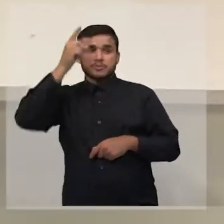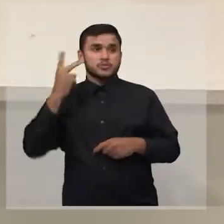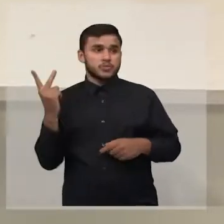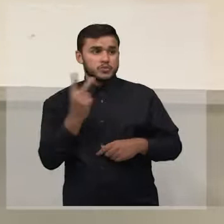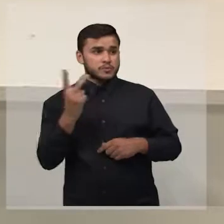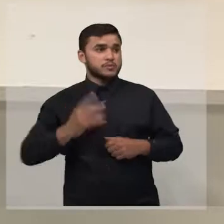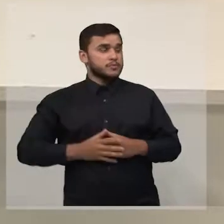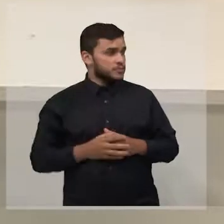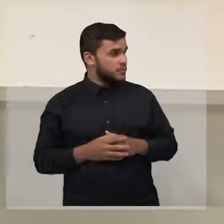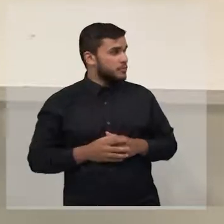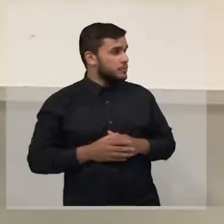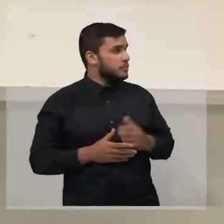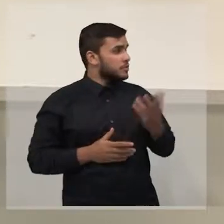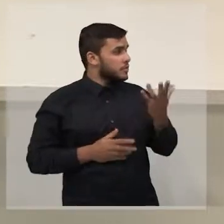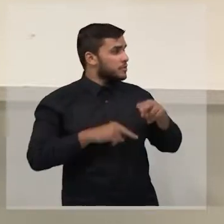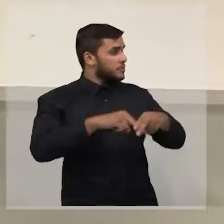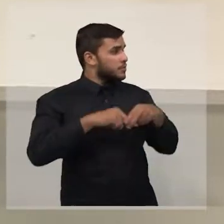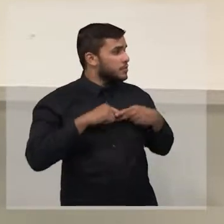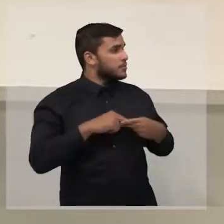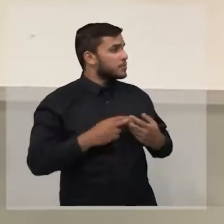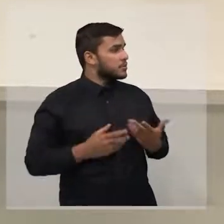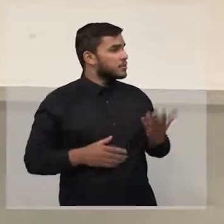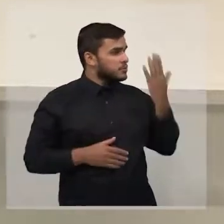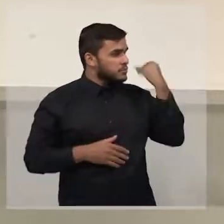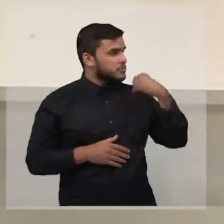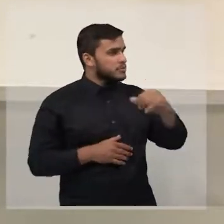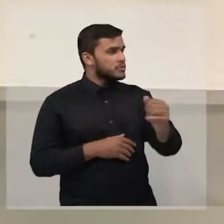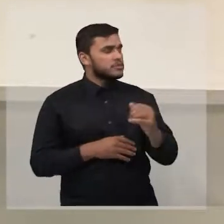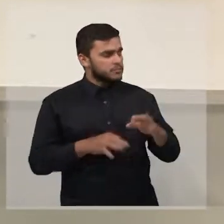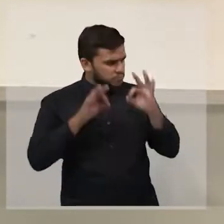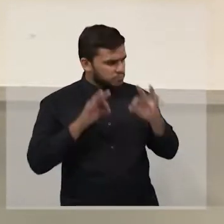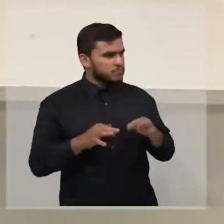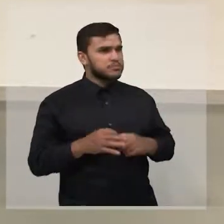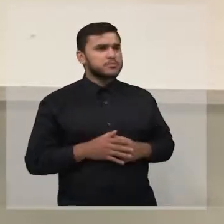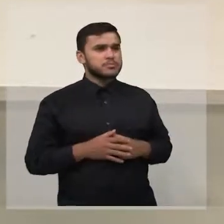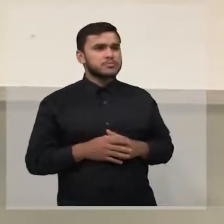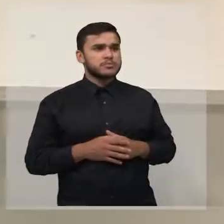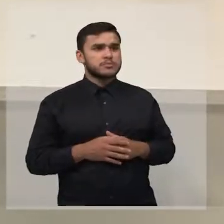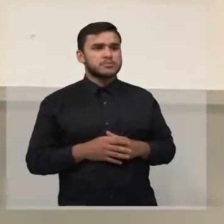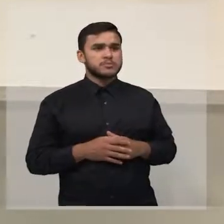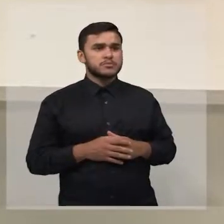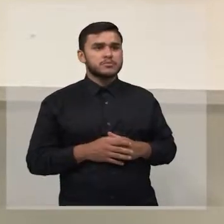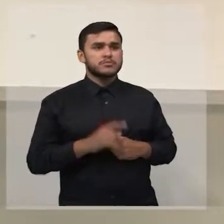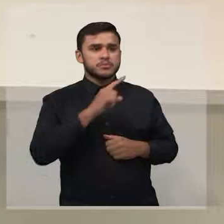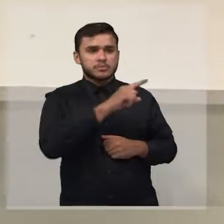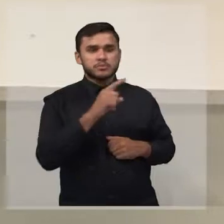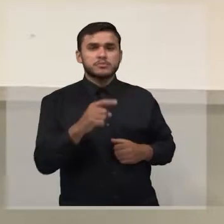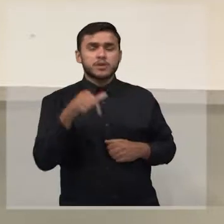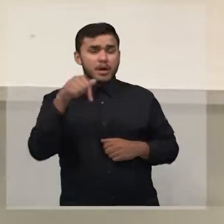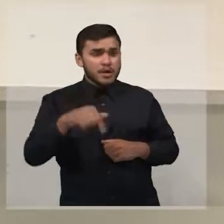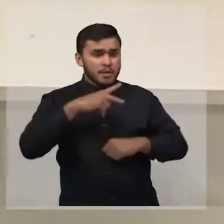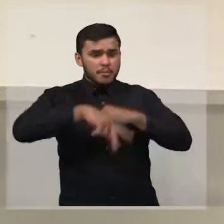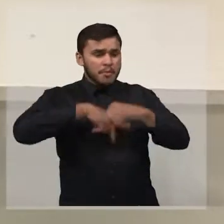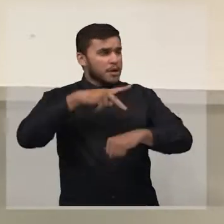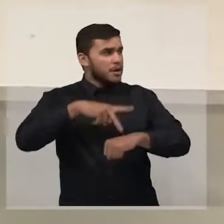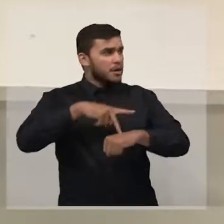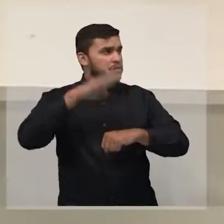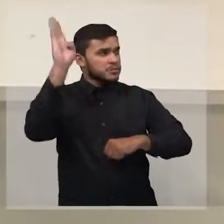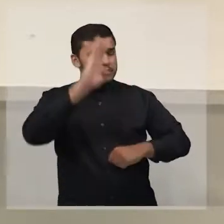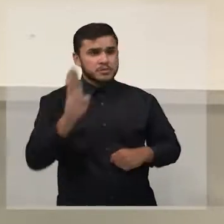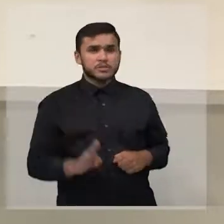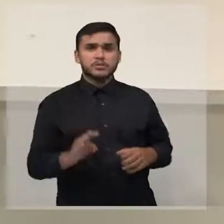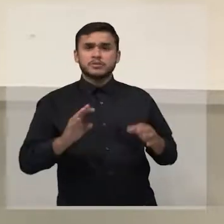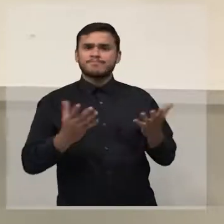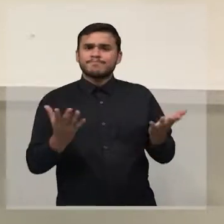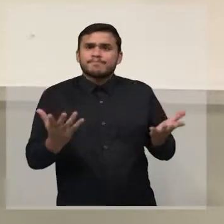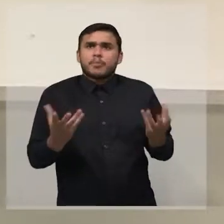governo, vereador Ézio Feitosa, do PPL. É muito justa, né, essa proposta, porque o Brasil, o quinto país